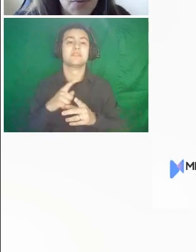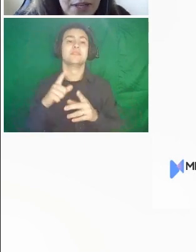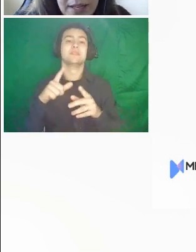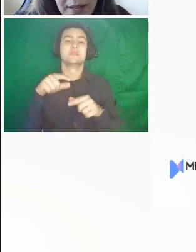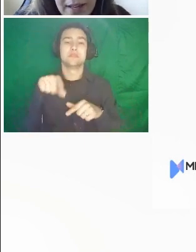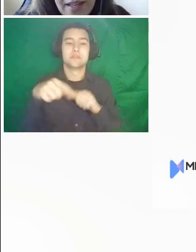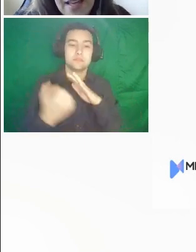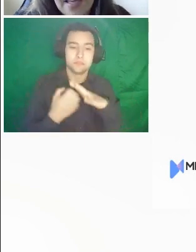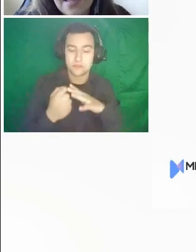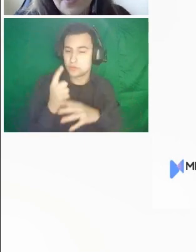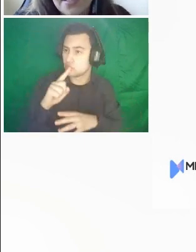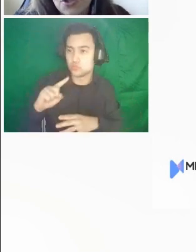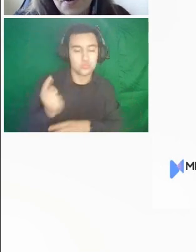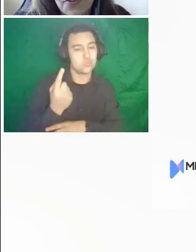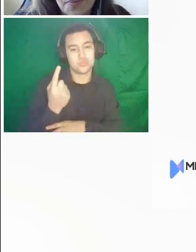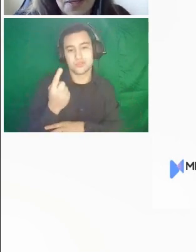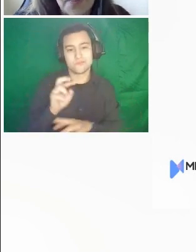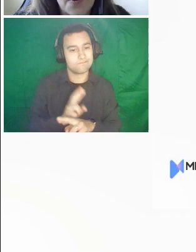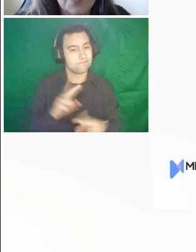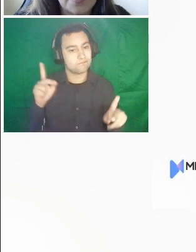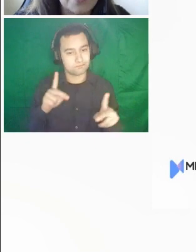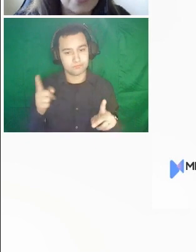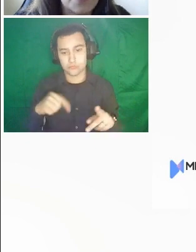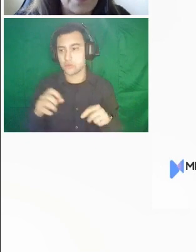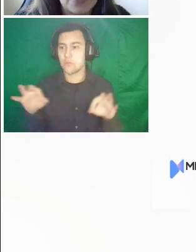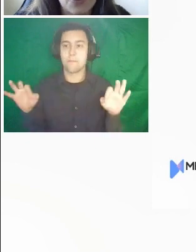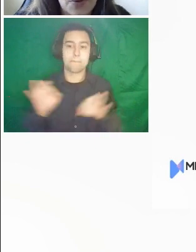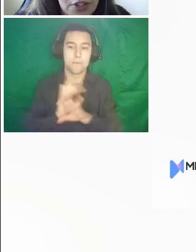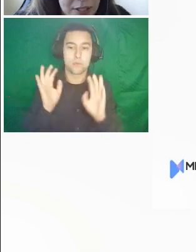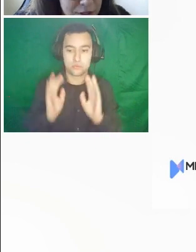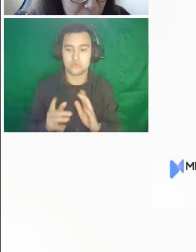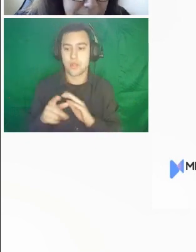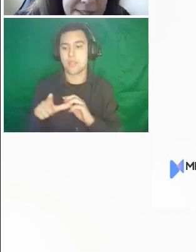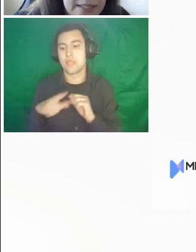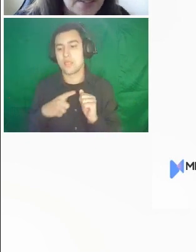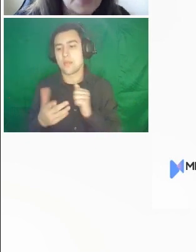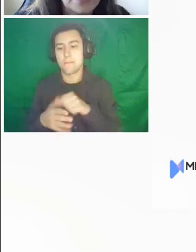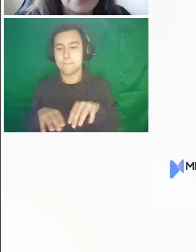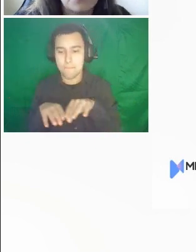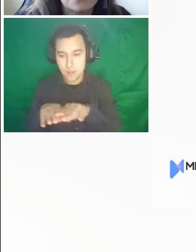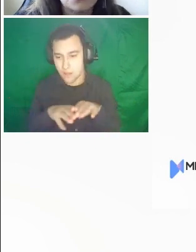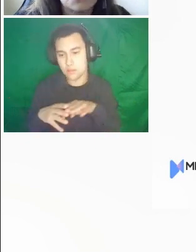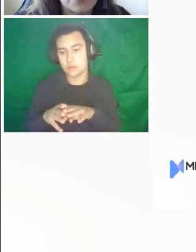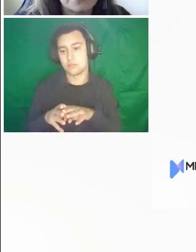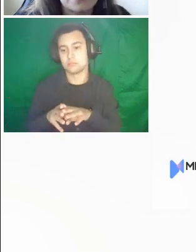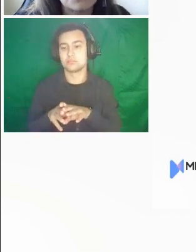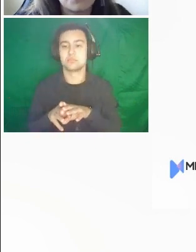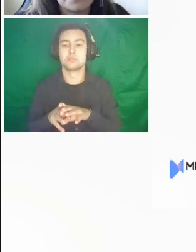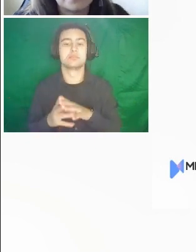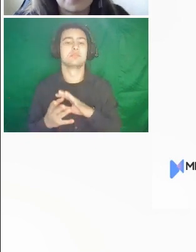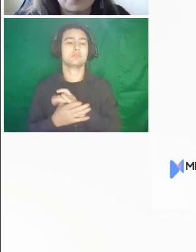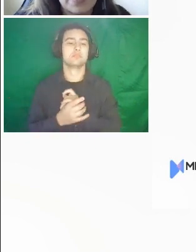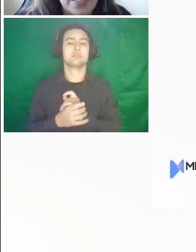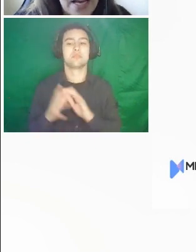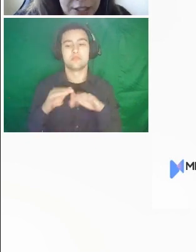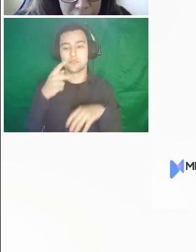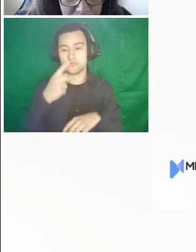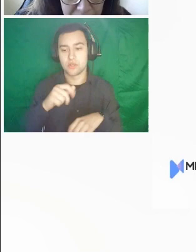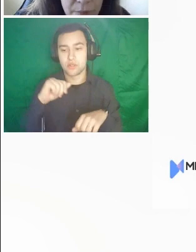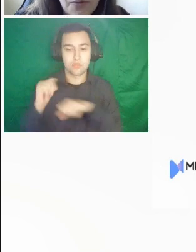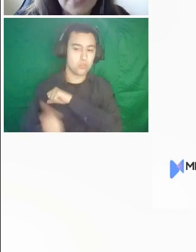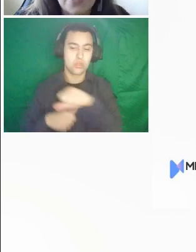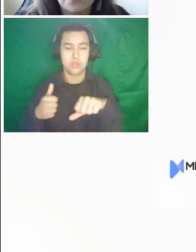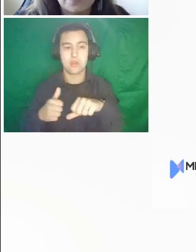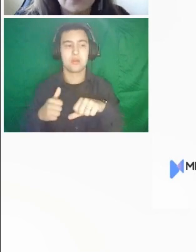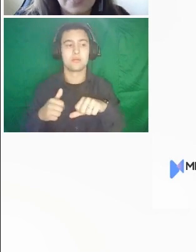empresa única e não existe uma fórmula pronta não existe padrões de transformação quando a gente fala em transformação a gente